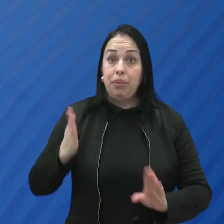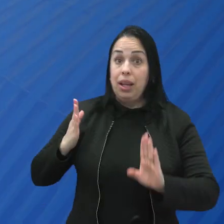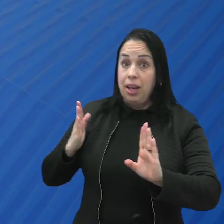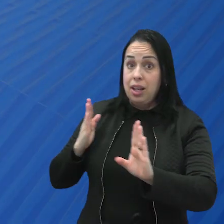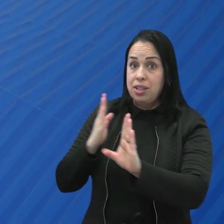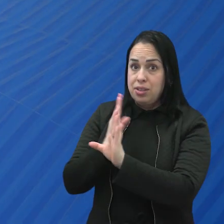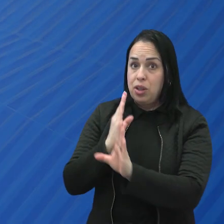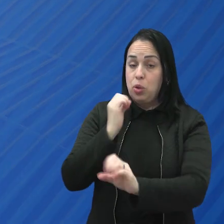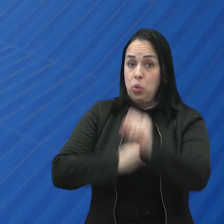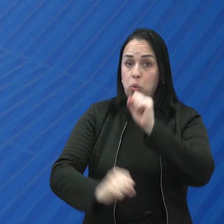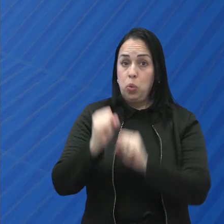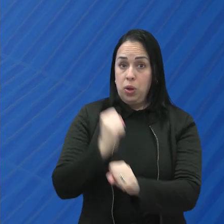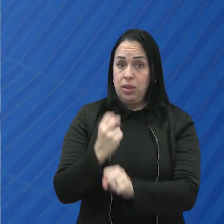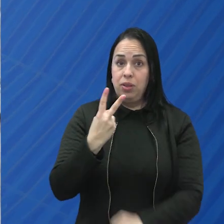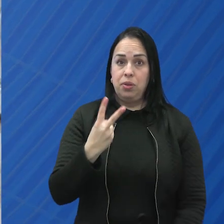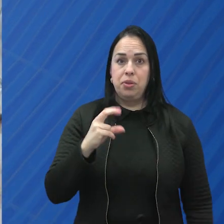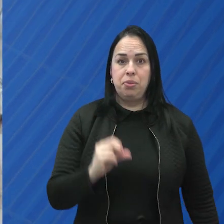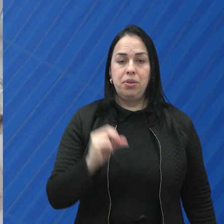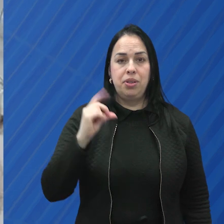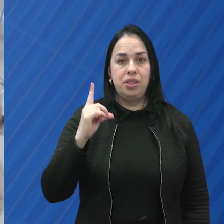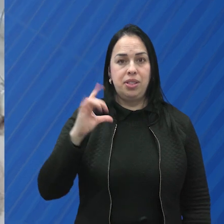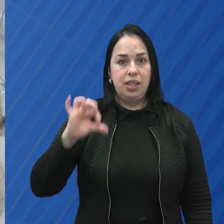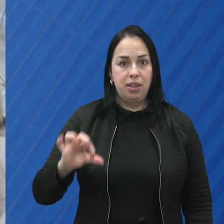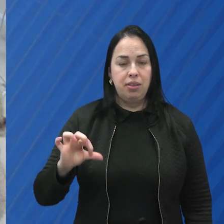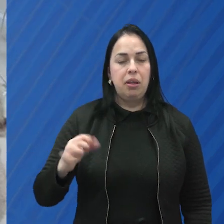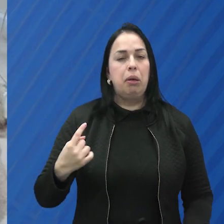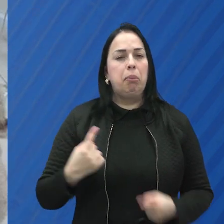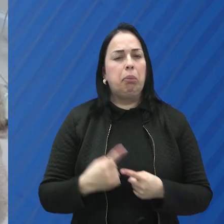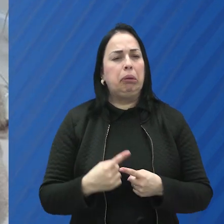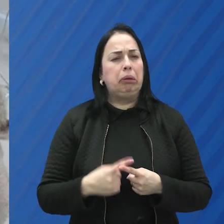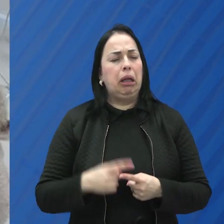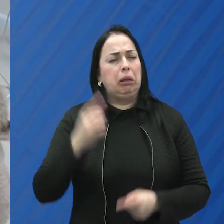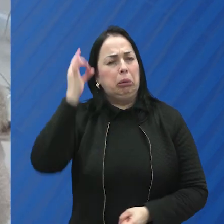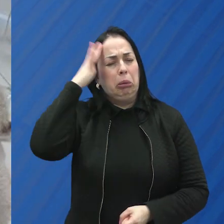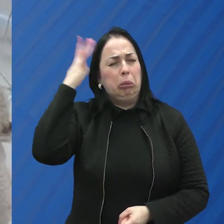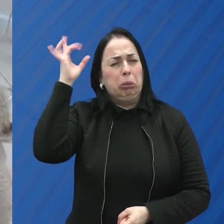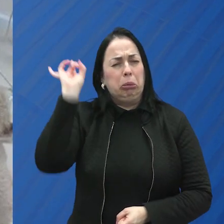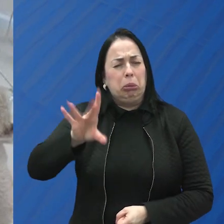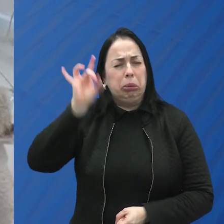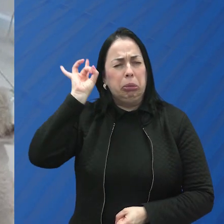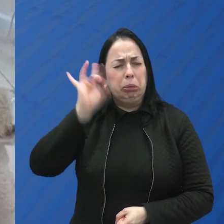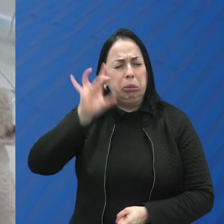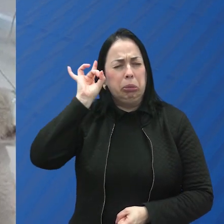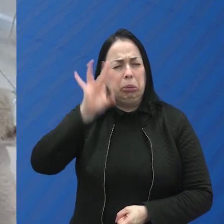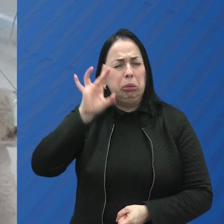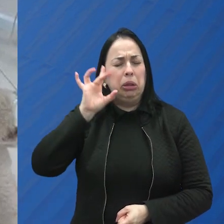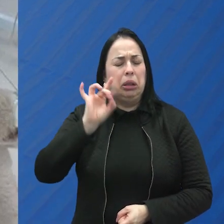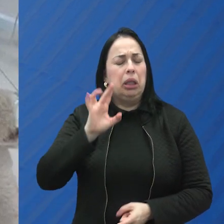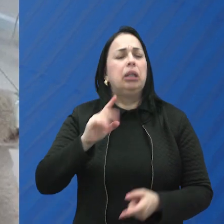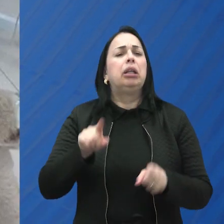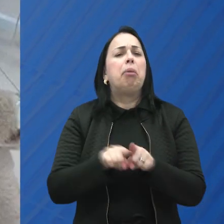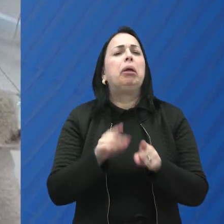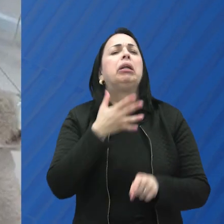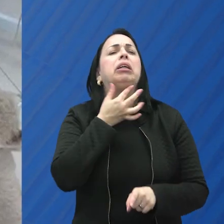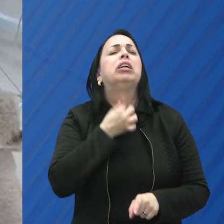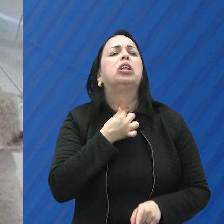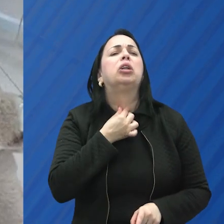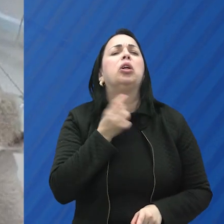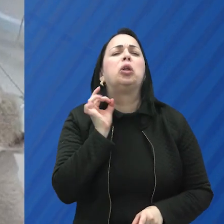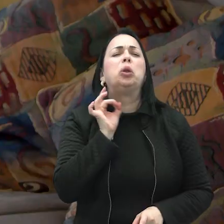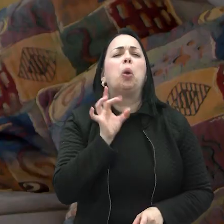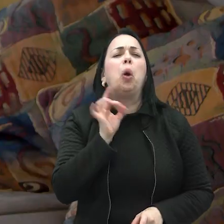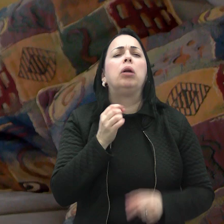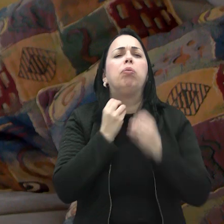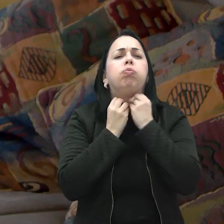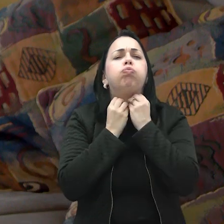O diagnóstico veio em 2019, depois de sentir fortes dores e perceber um nódulo embaixo da